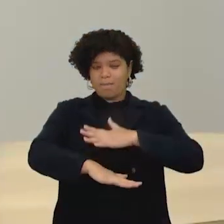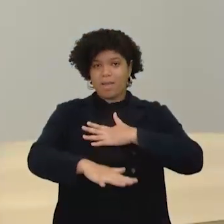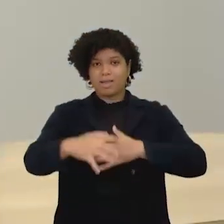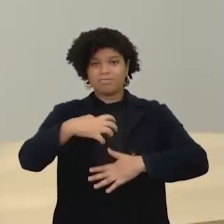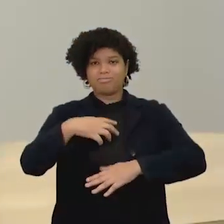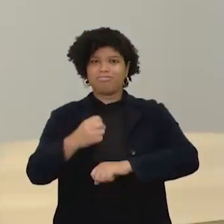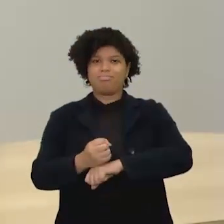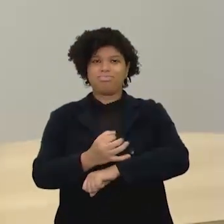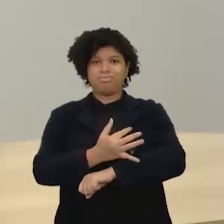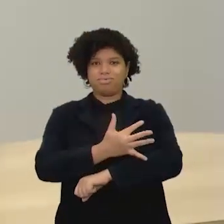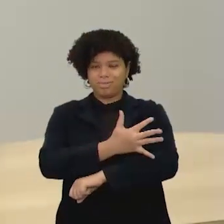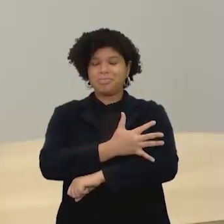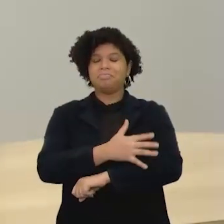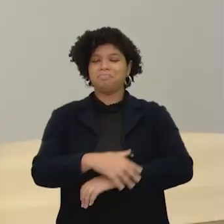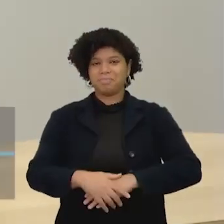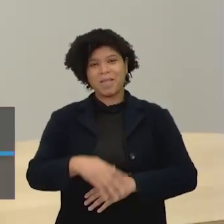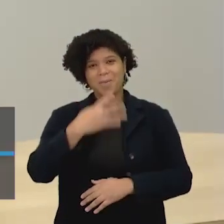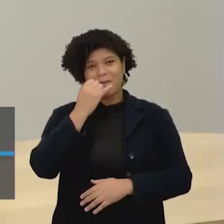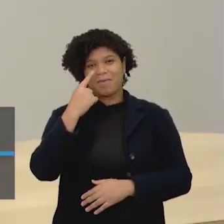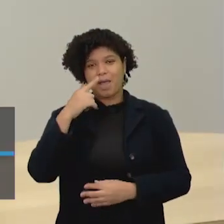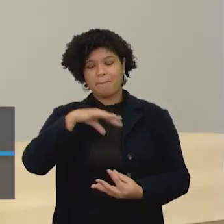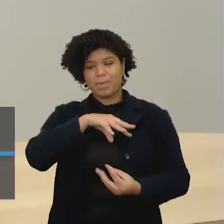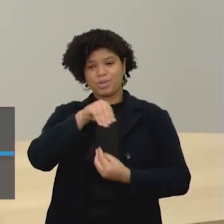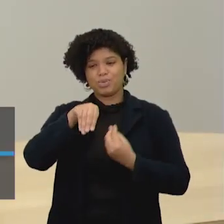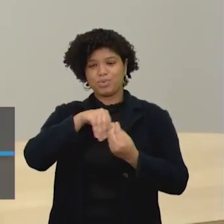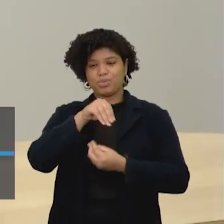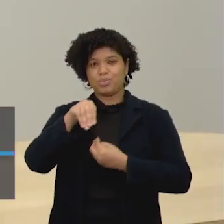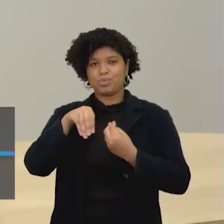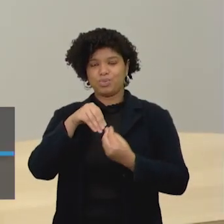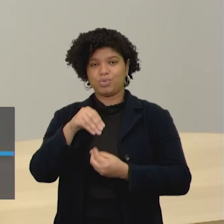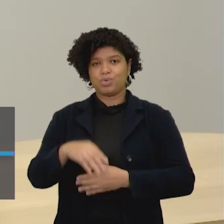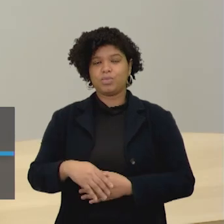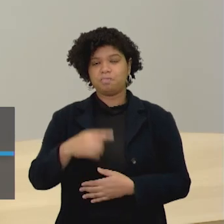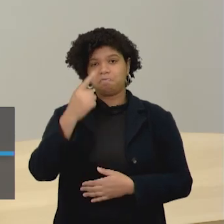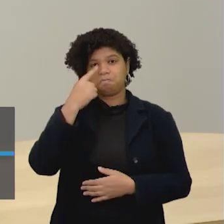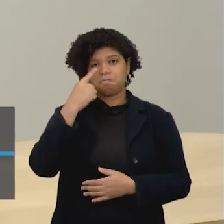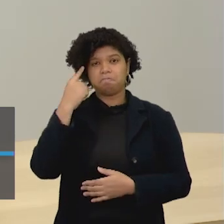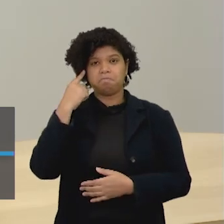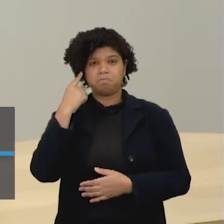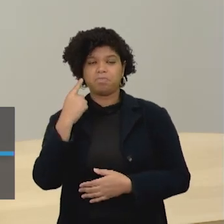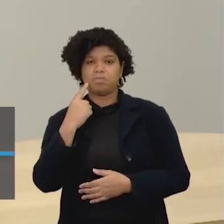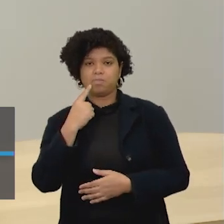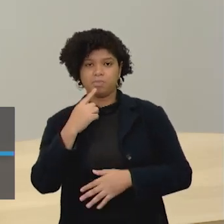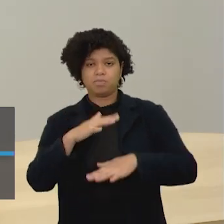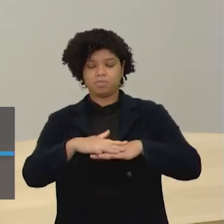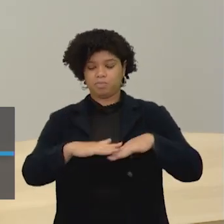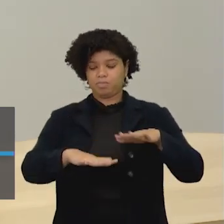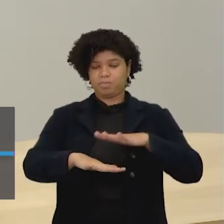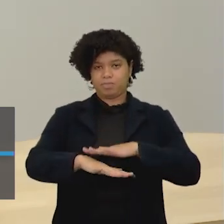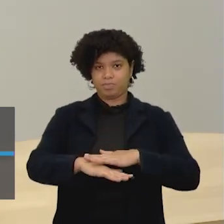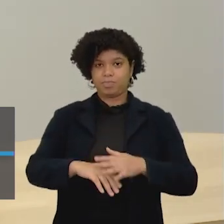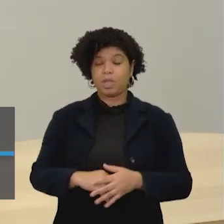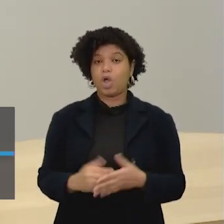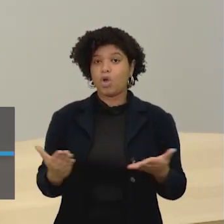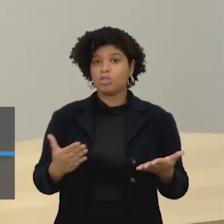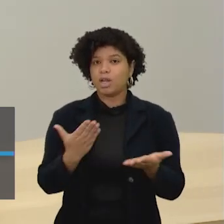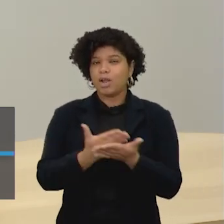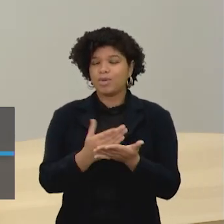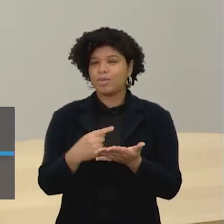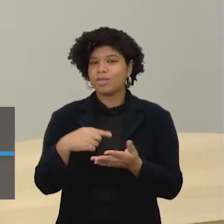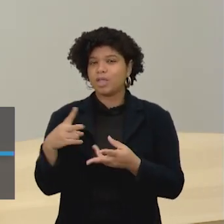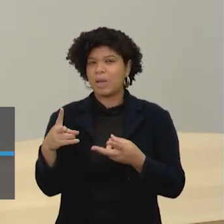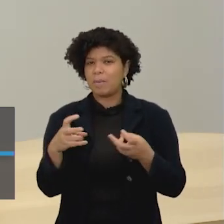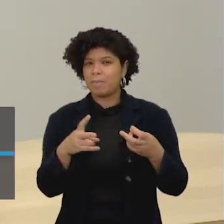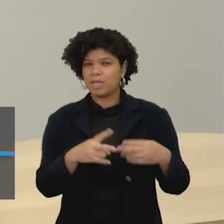diferentes. Isso é muito legal. É muito legal porque a gente vai perceber aqui hoje nessa aula que a sinestesia